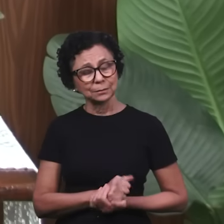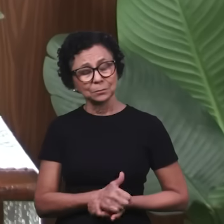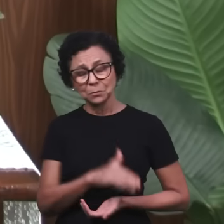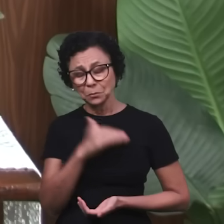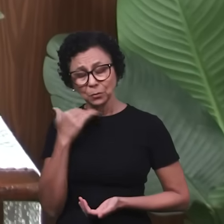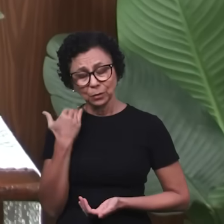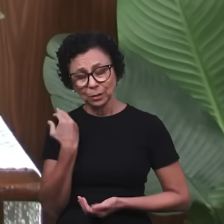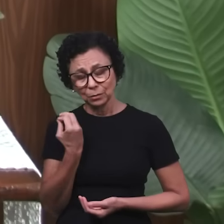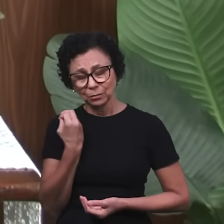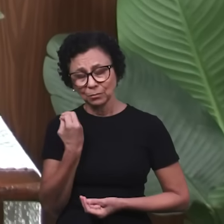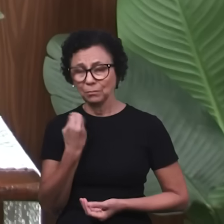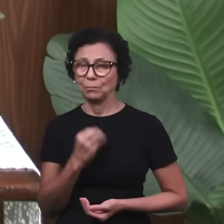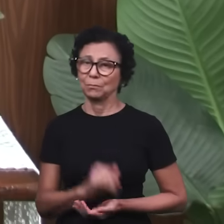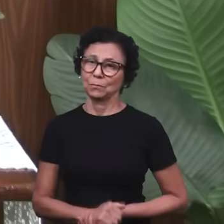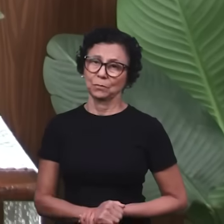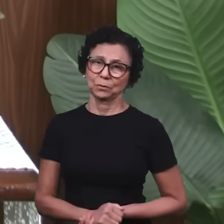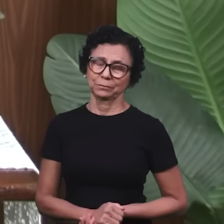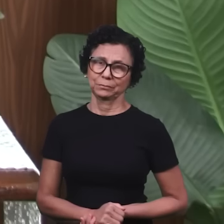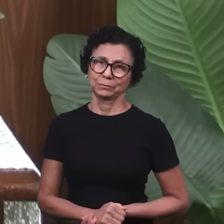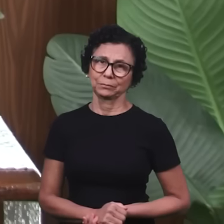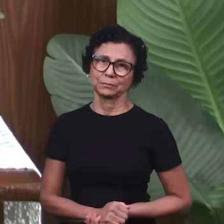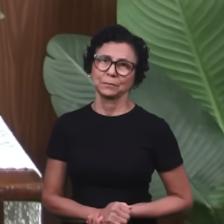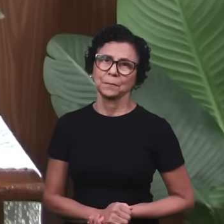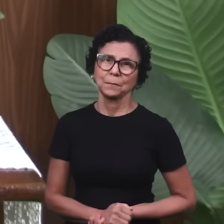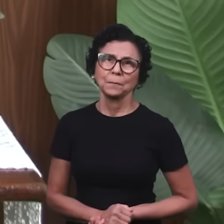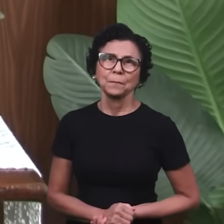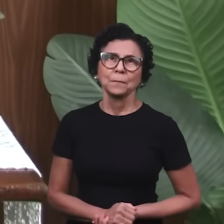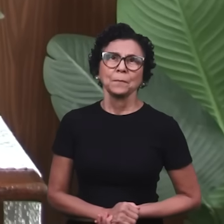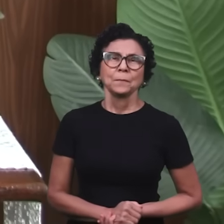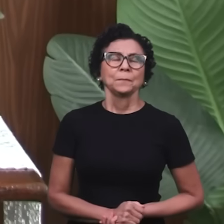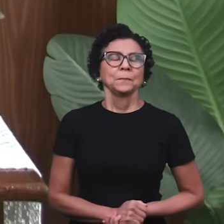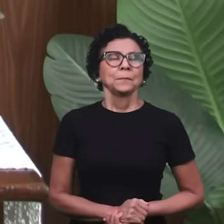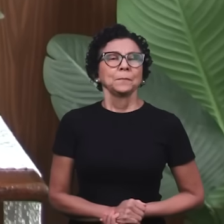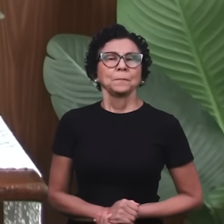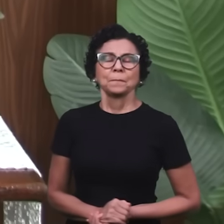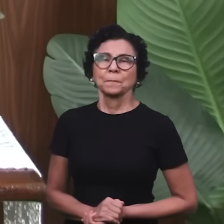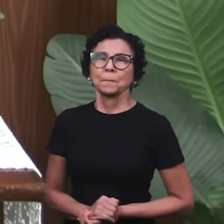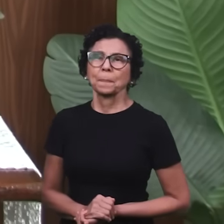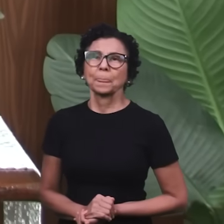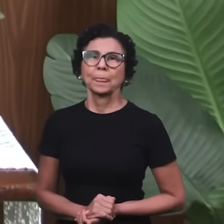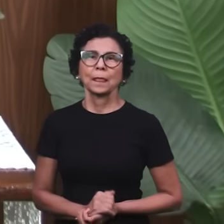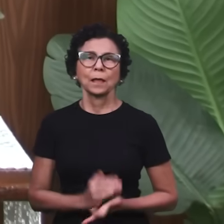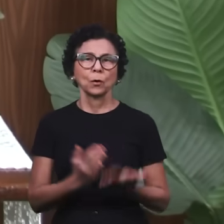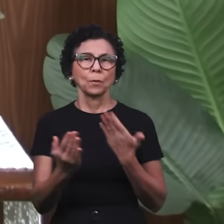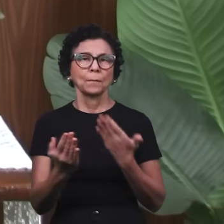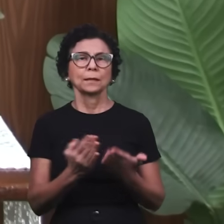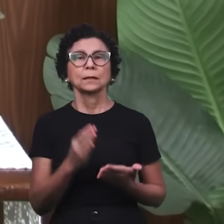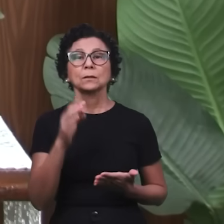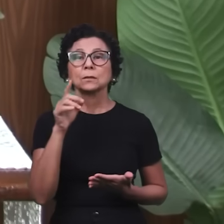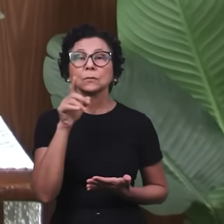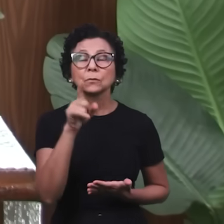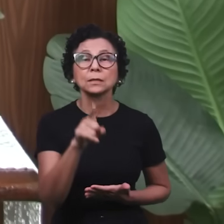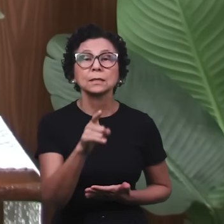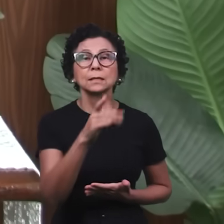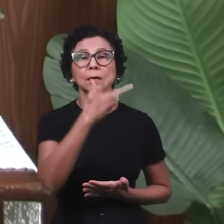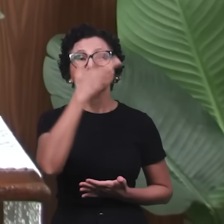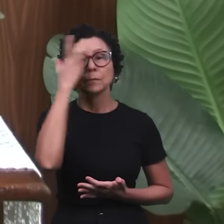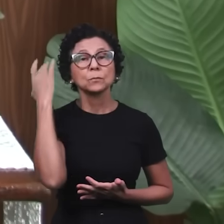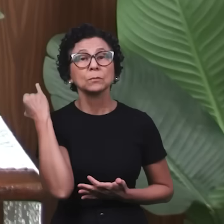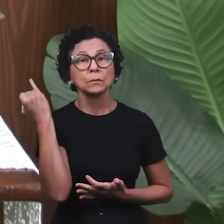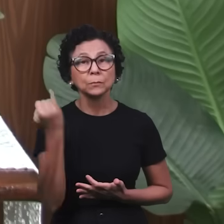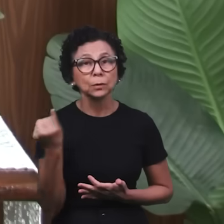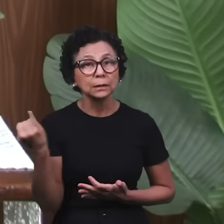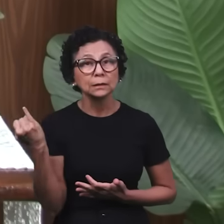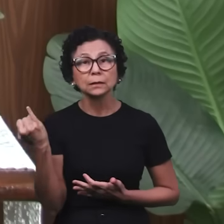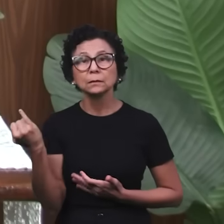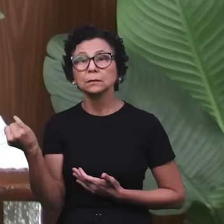pense na sua vida como uma serva importante nesse trabalho. Ah, mas eu não sou senhora de frente. Mas você é uma senhora.